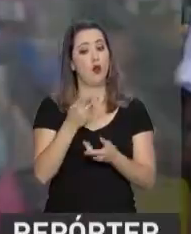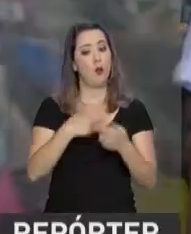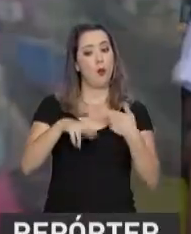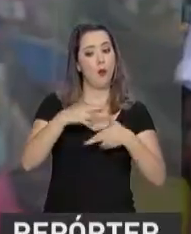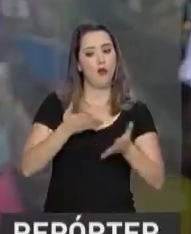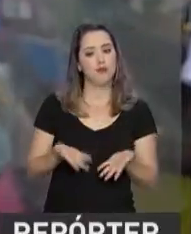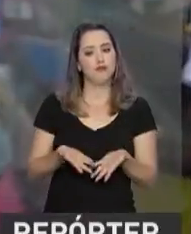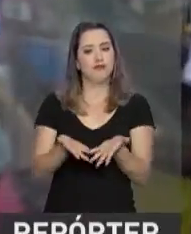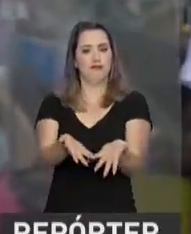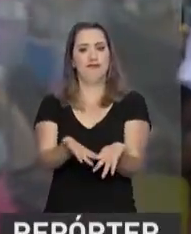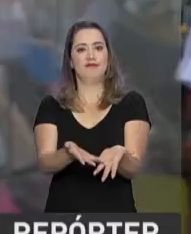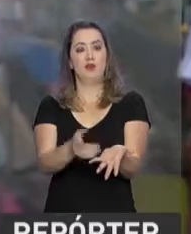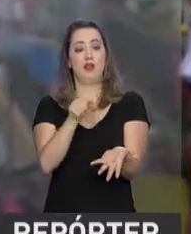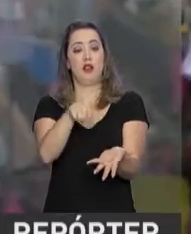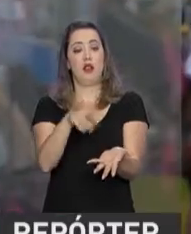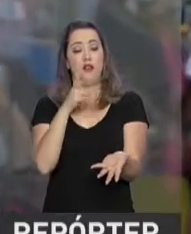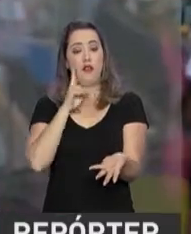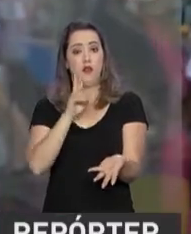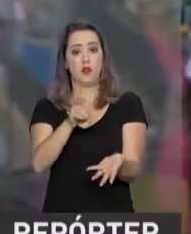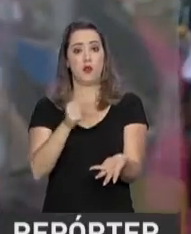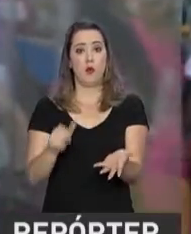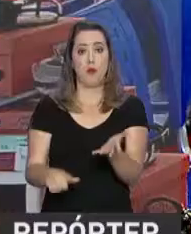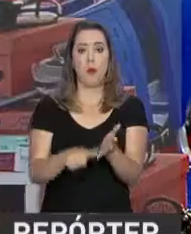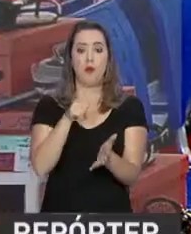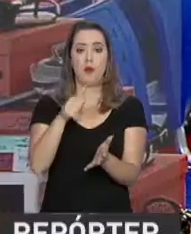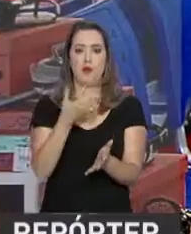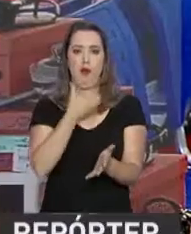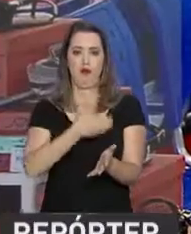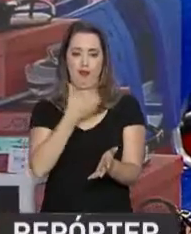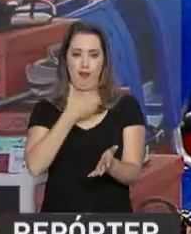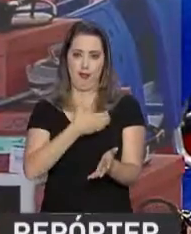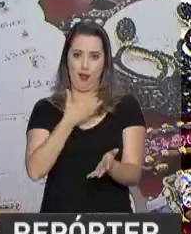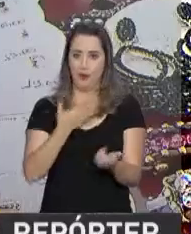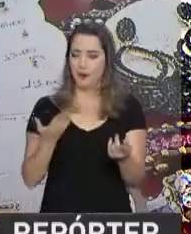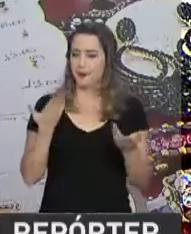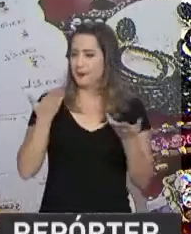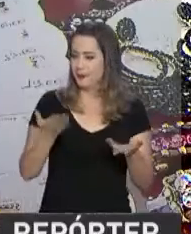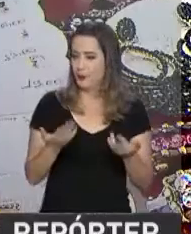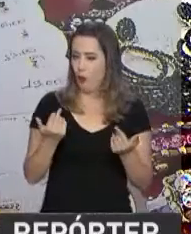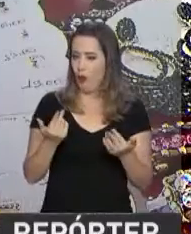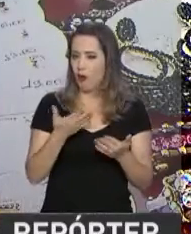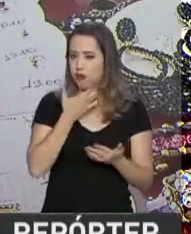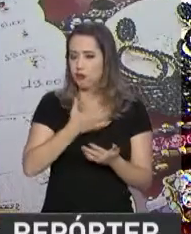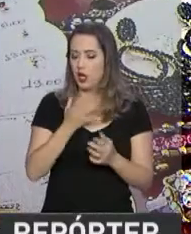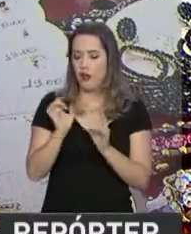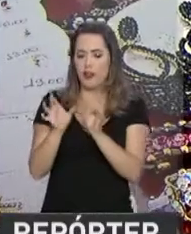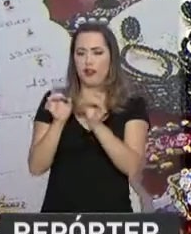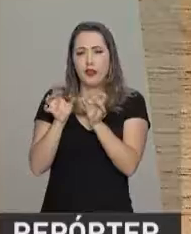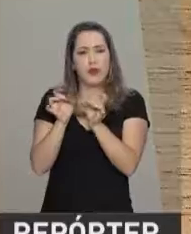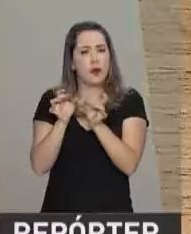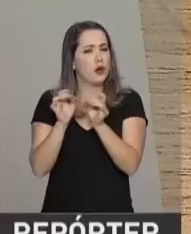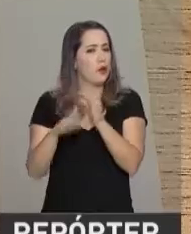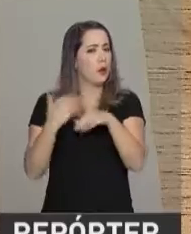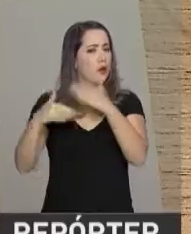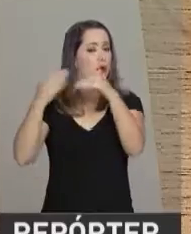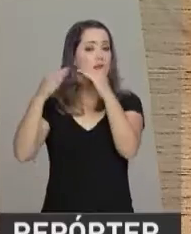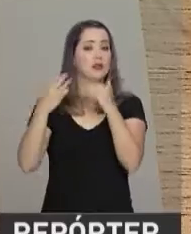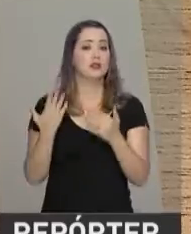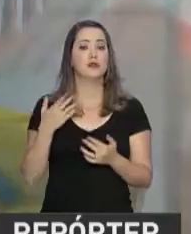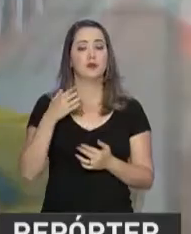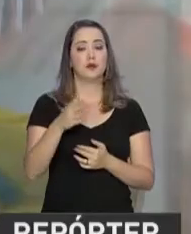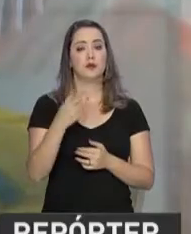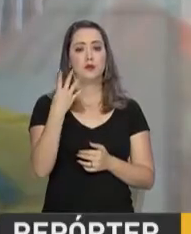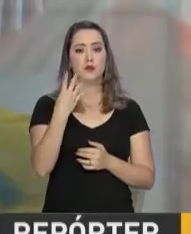mães é considerado o natal do primeiro semestre ea expectativa é que o volume de vendas no comércio registre um aumento